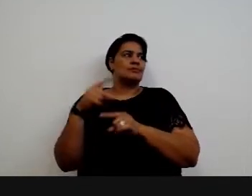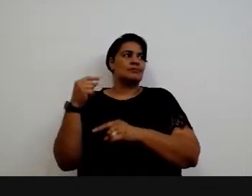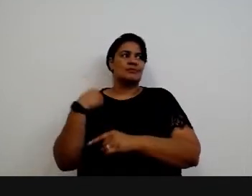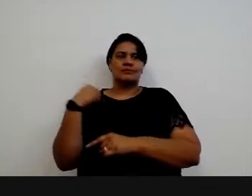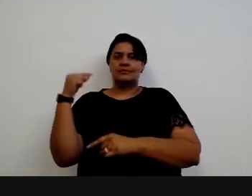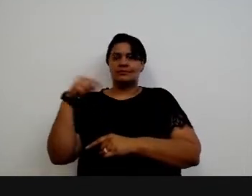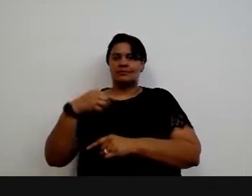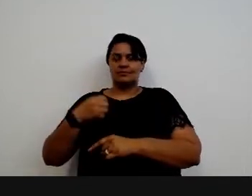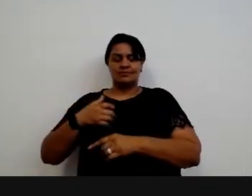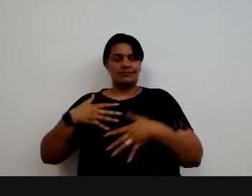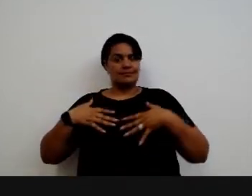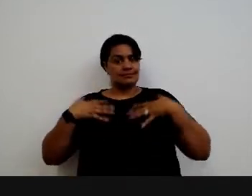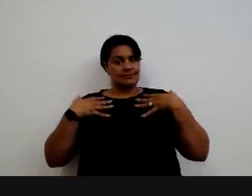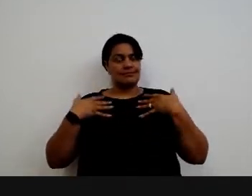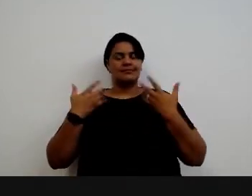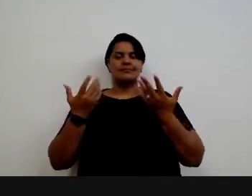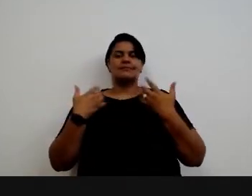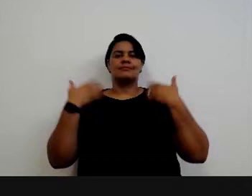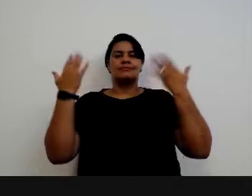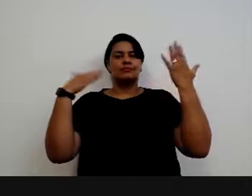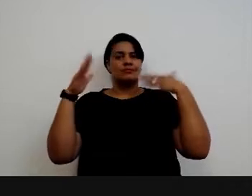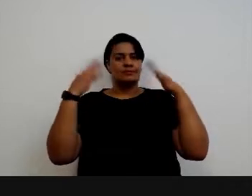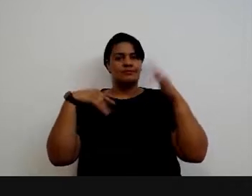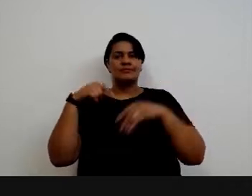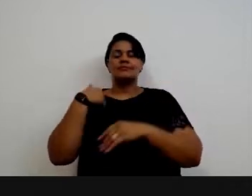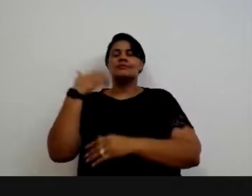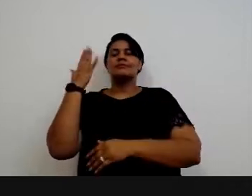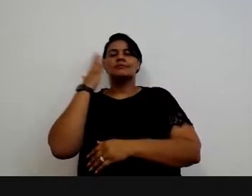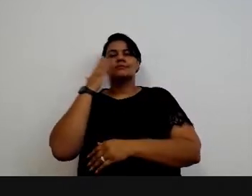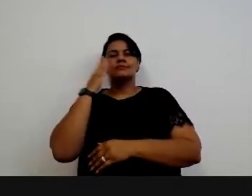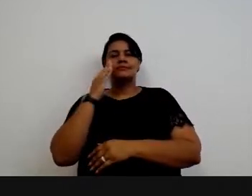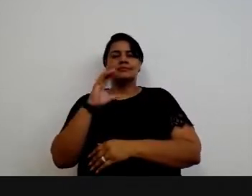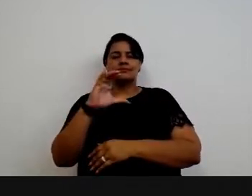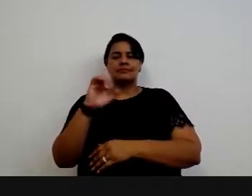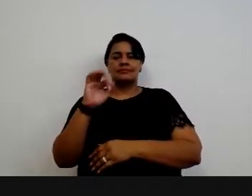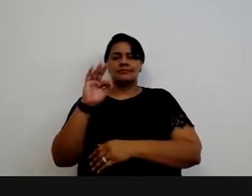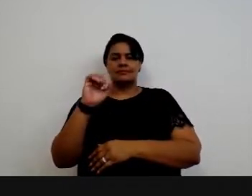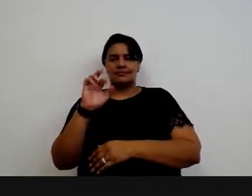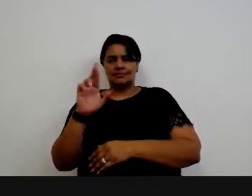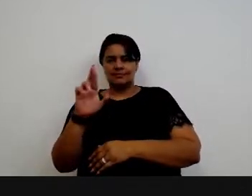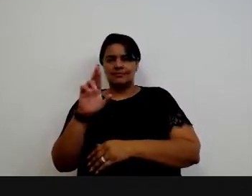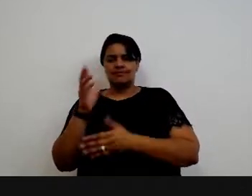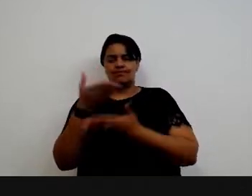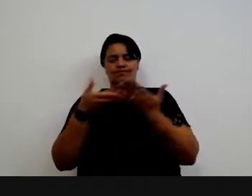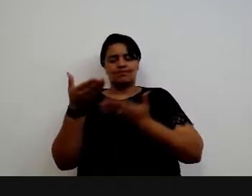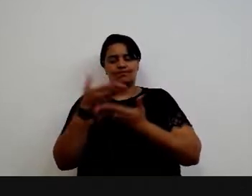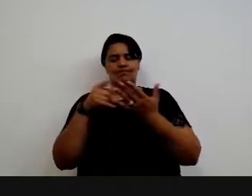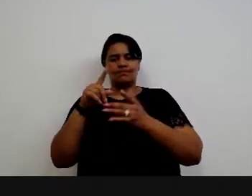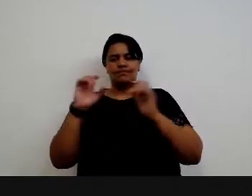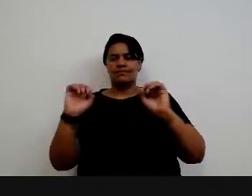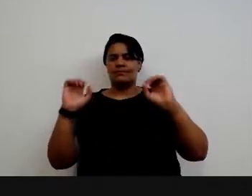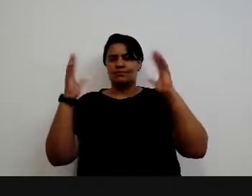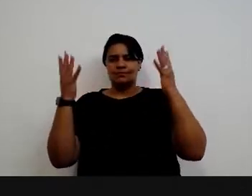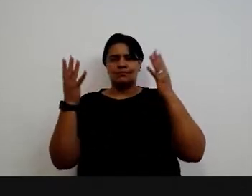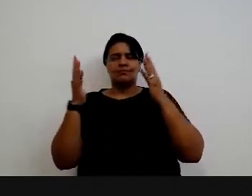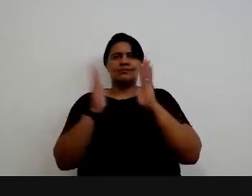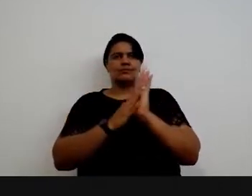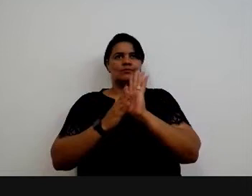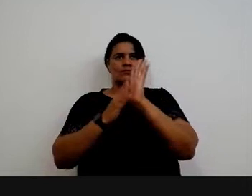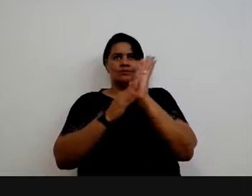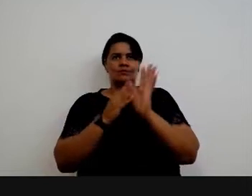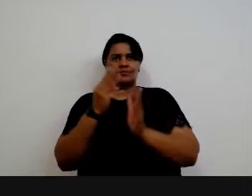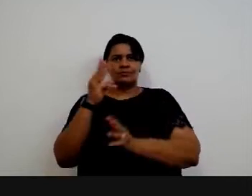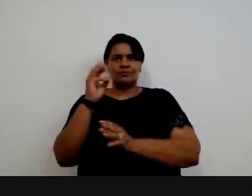é um prazer e é uma alegria saber que o CEFOR, né, integrou esse movimento nacional de comemoração dos 30 anos da